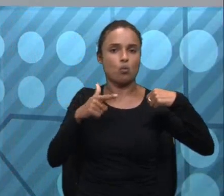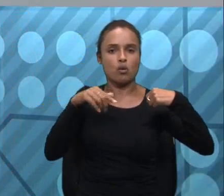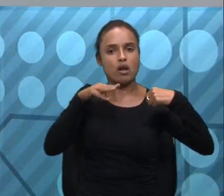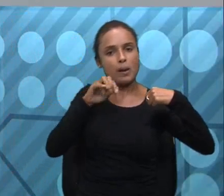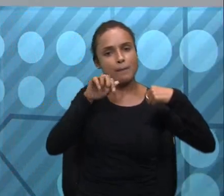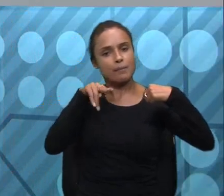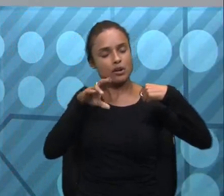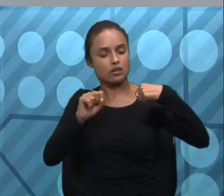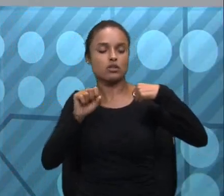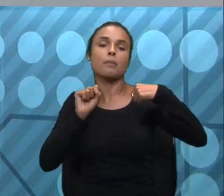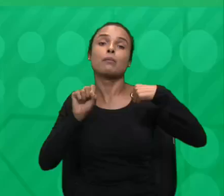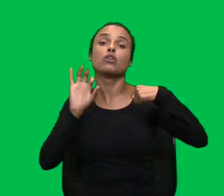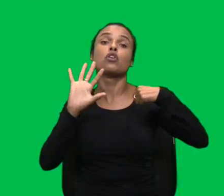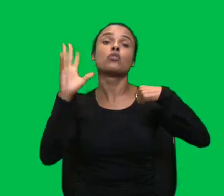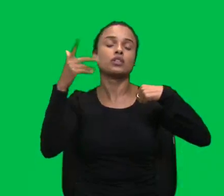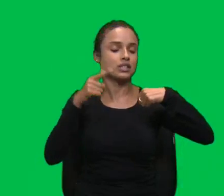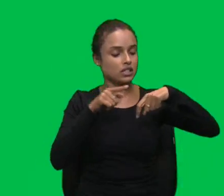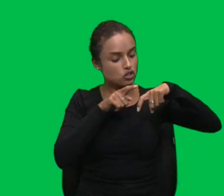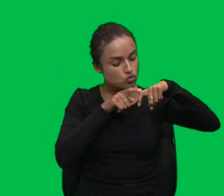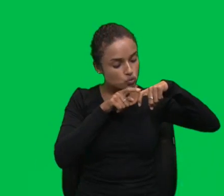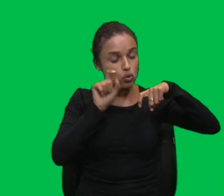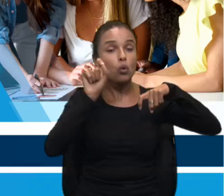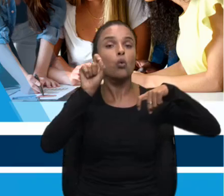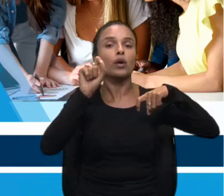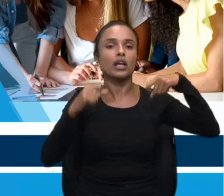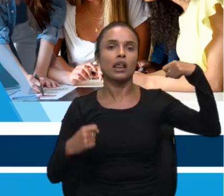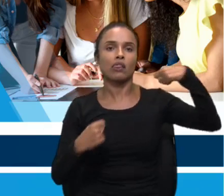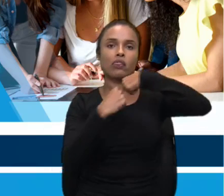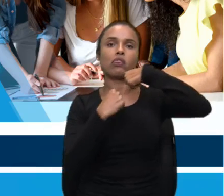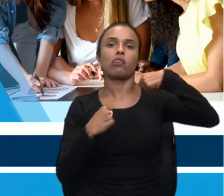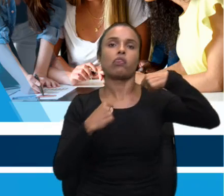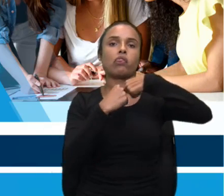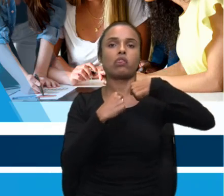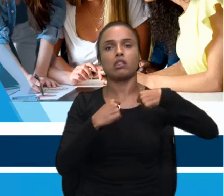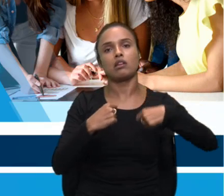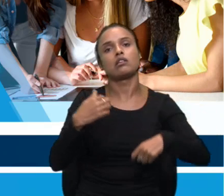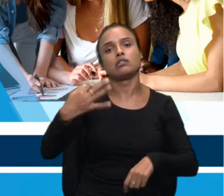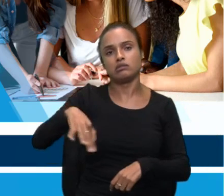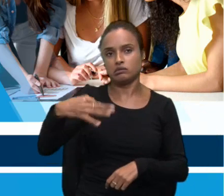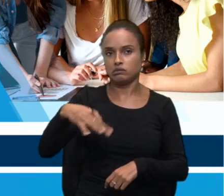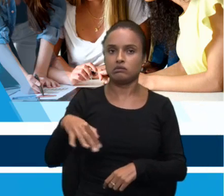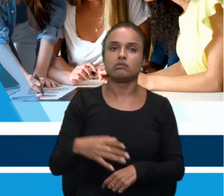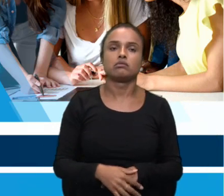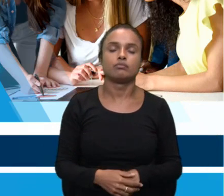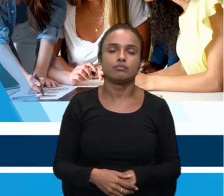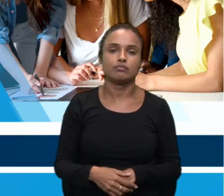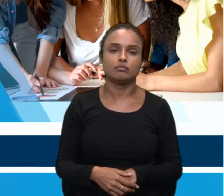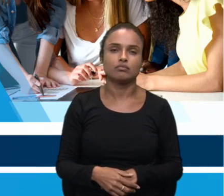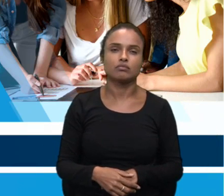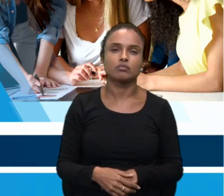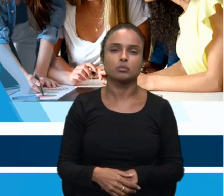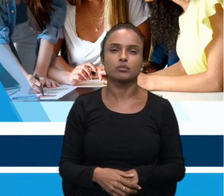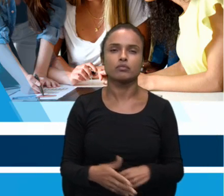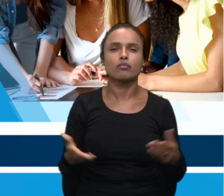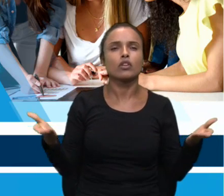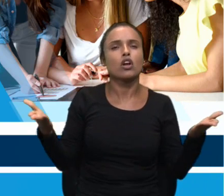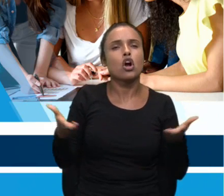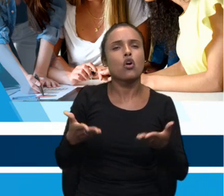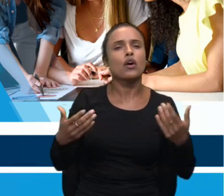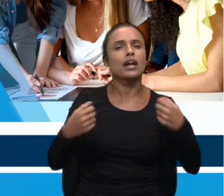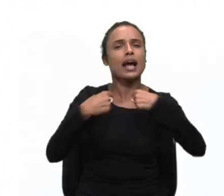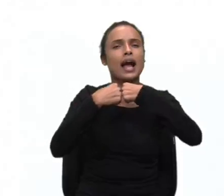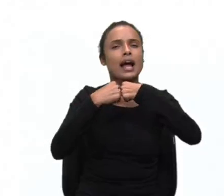gente continuar o nosso conteúdo. Obrigado pelas perguntas. Nós temos aí as articulações do esqueleto axial. Membros